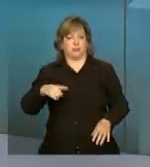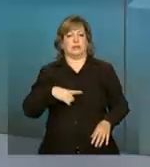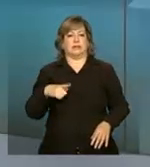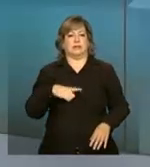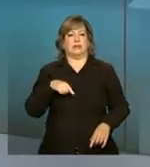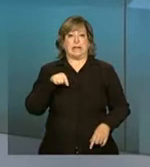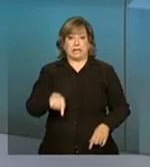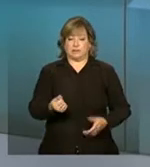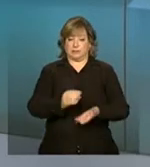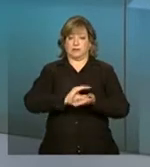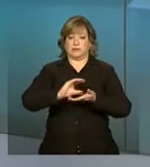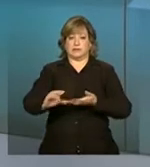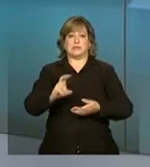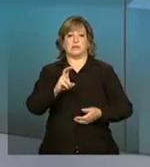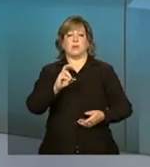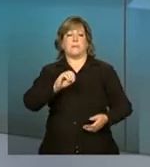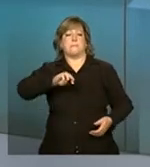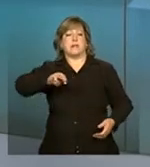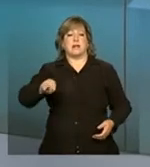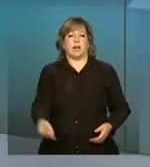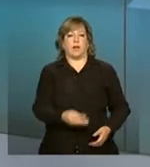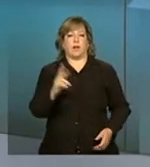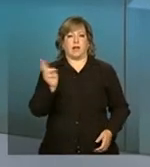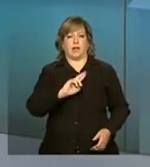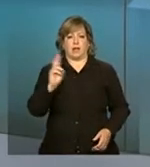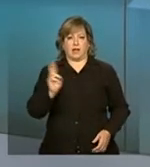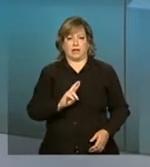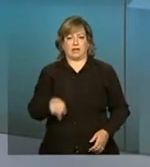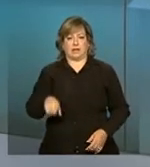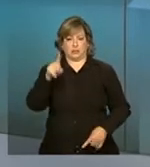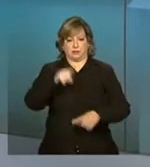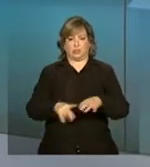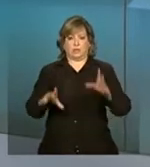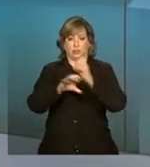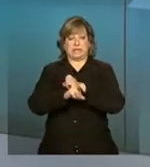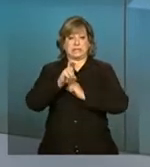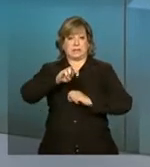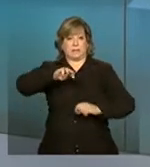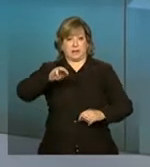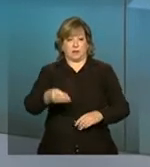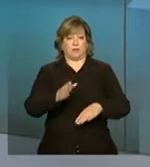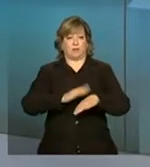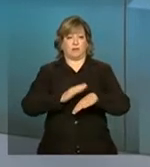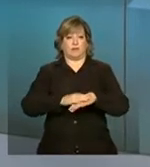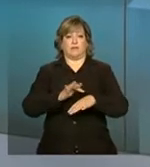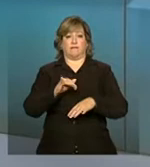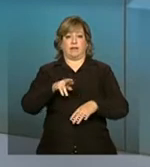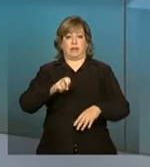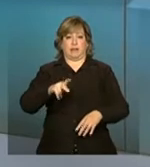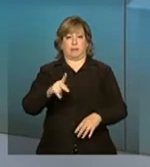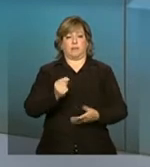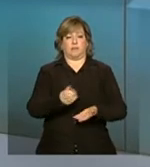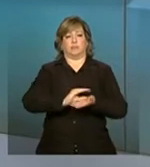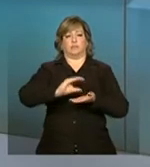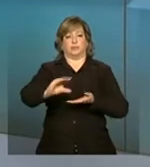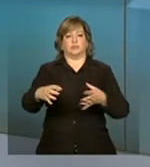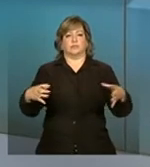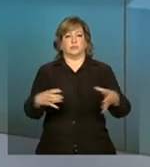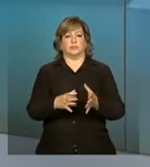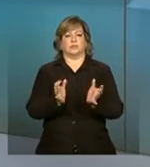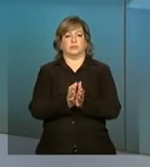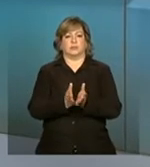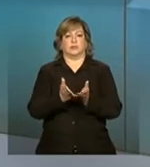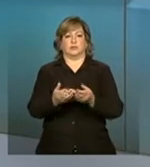elétrica. O investimento foi de 50 milhões de reais e, deste total, 5 milhões foram financiados pela FINEP, a